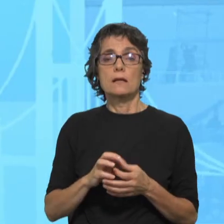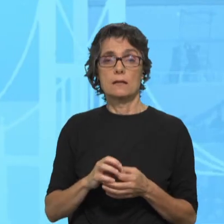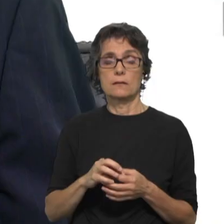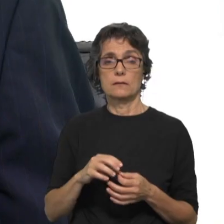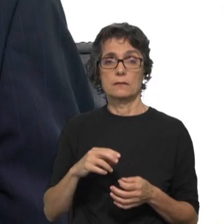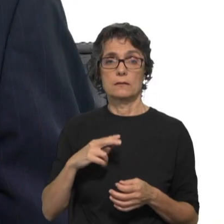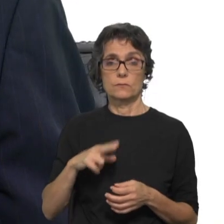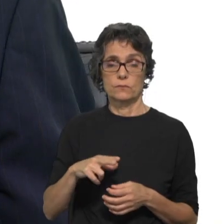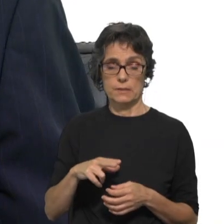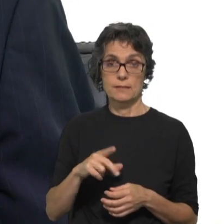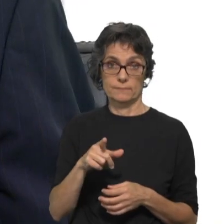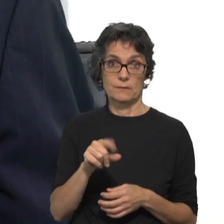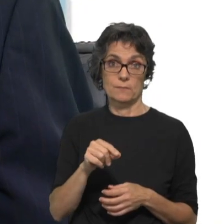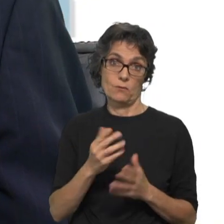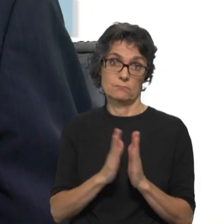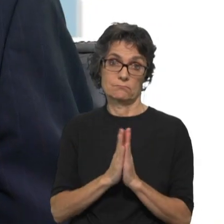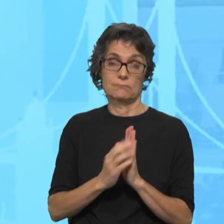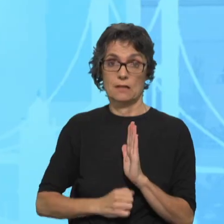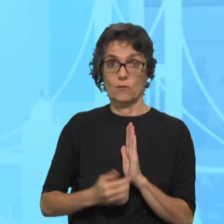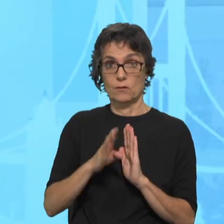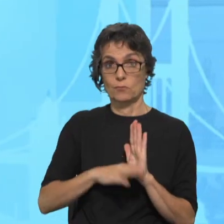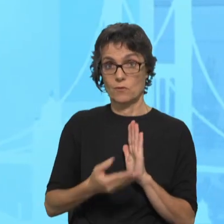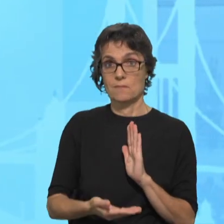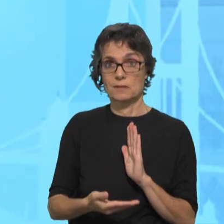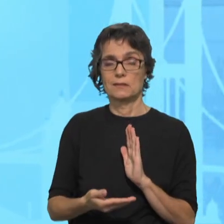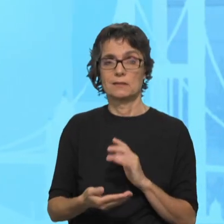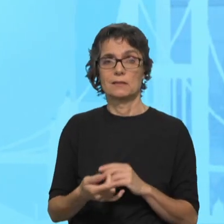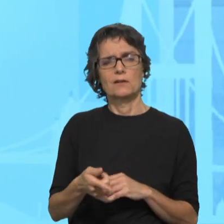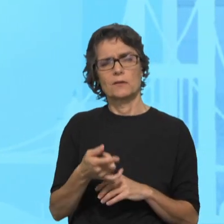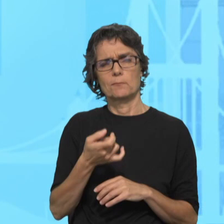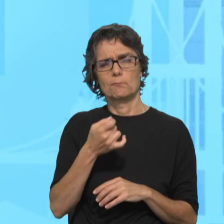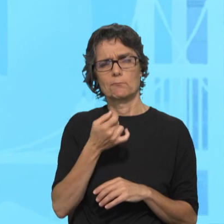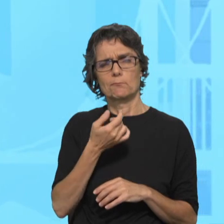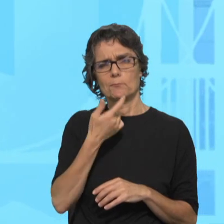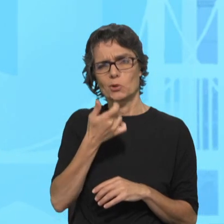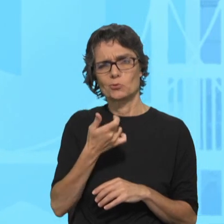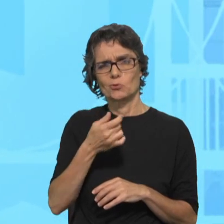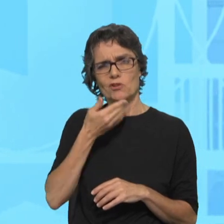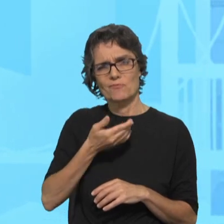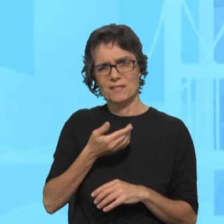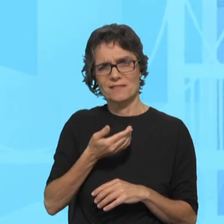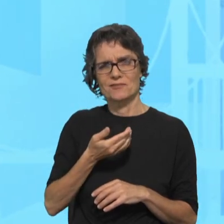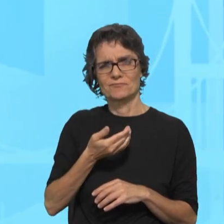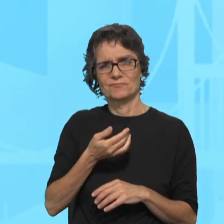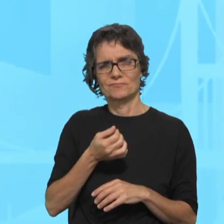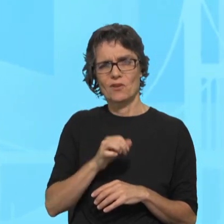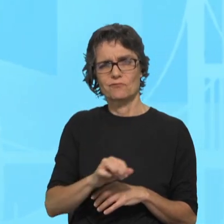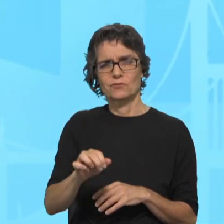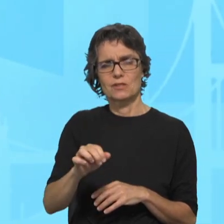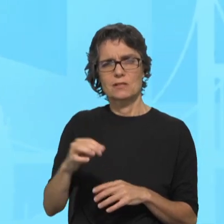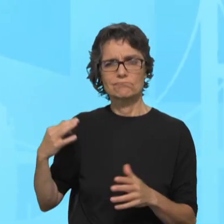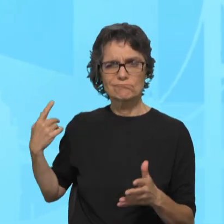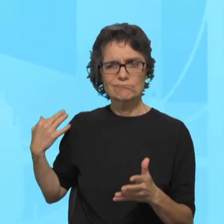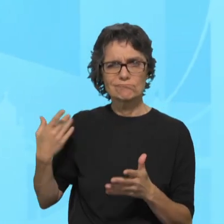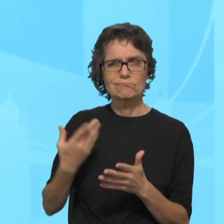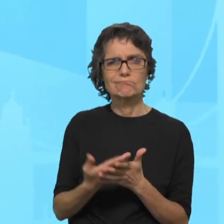Católica. Também pode nos referir essa experiência de toda uma história da